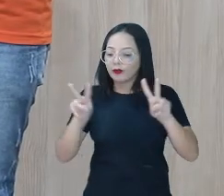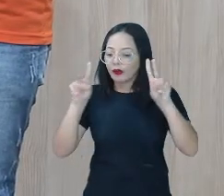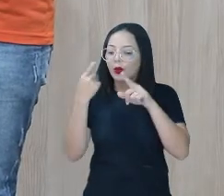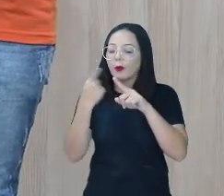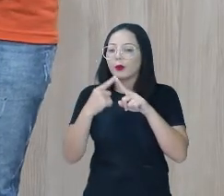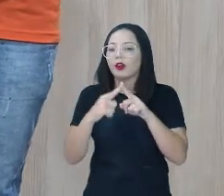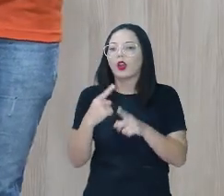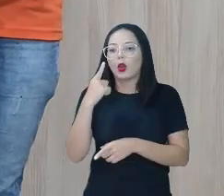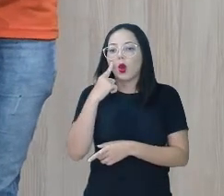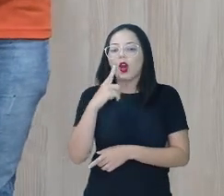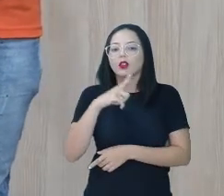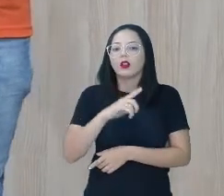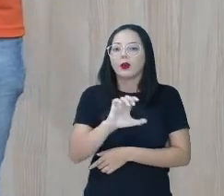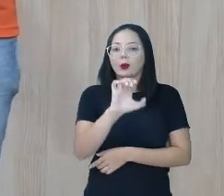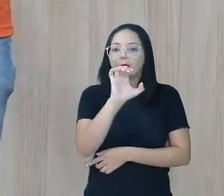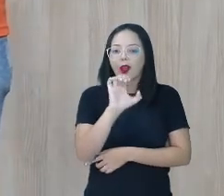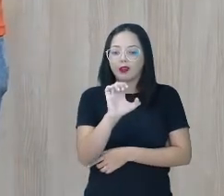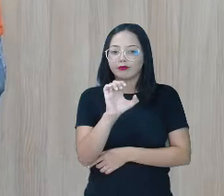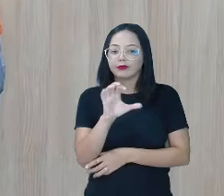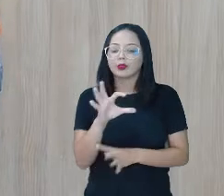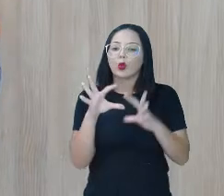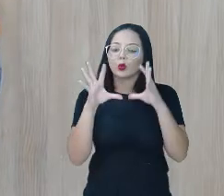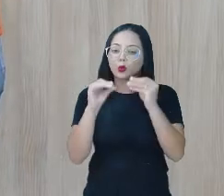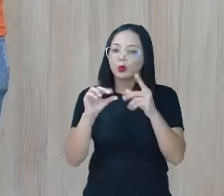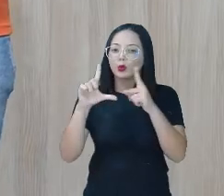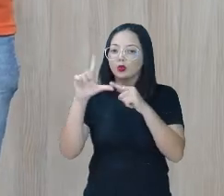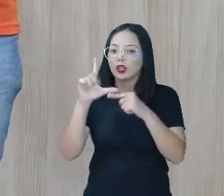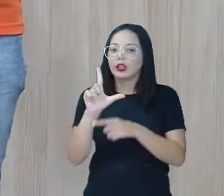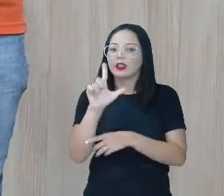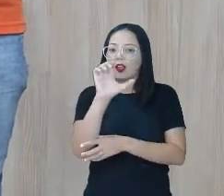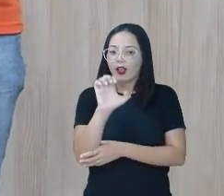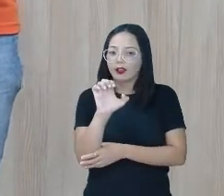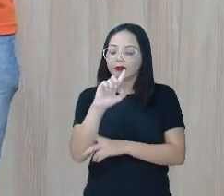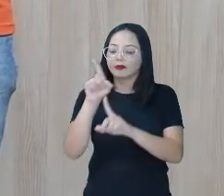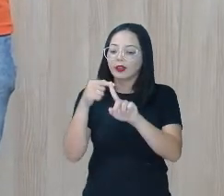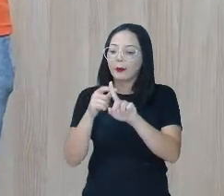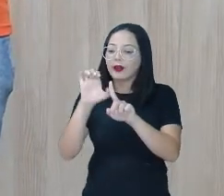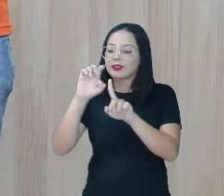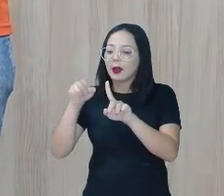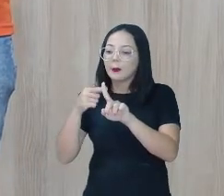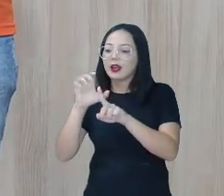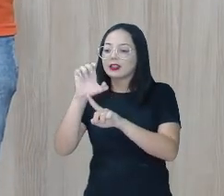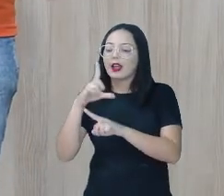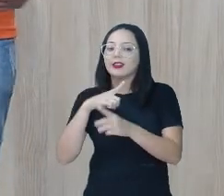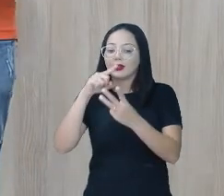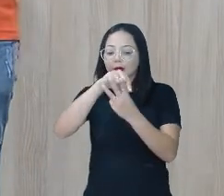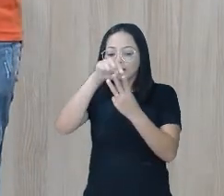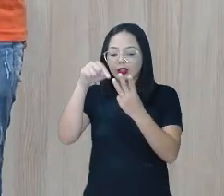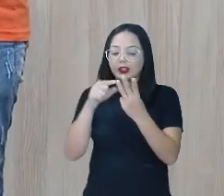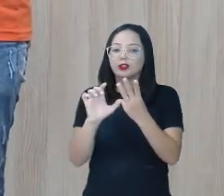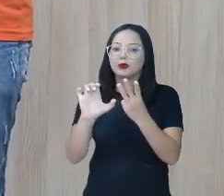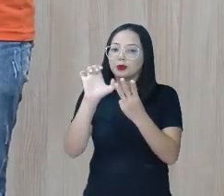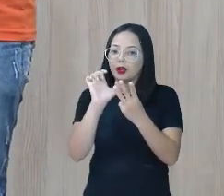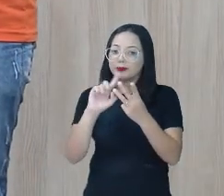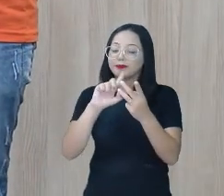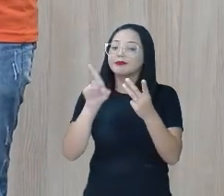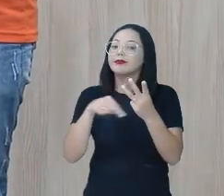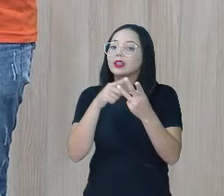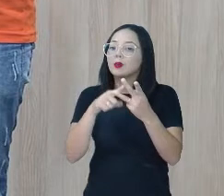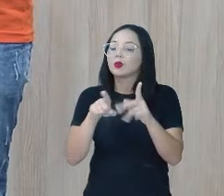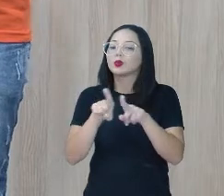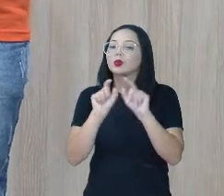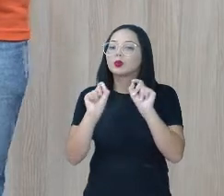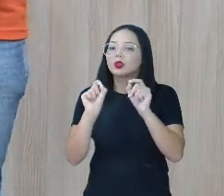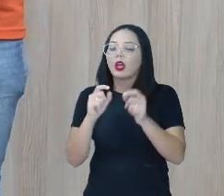aqui o E, todas as letras aí são E, E mais E mais E, a gente tem 3E. Depois, eu